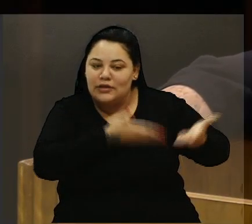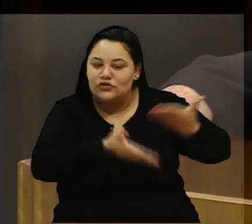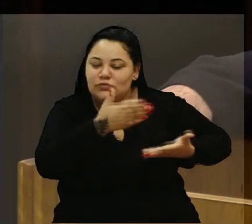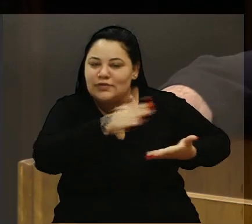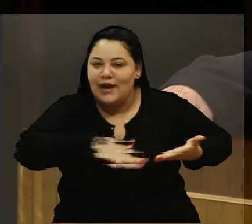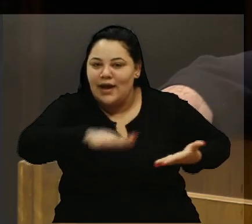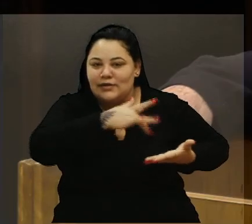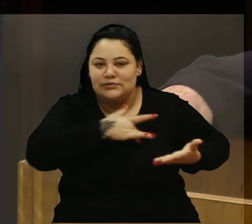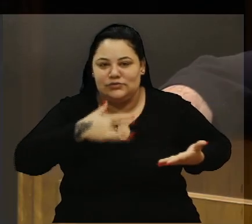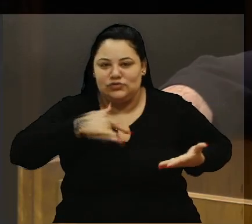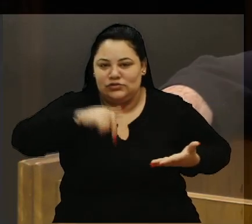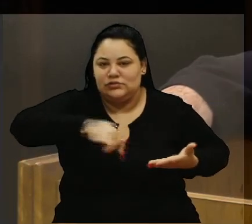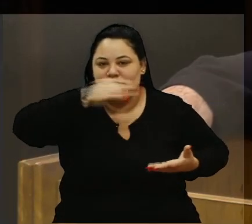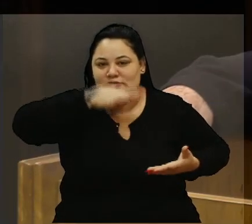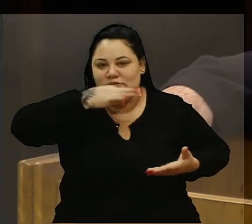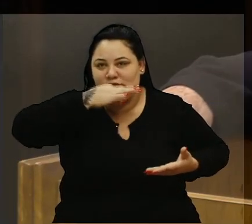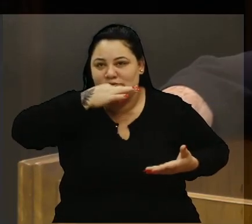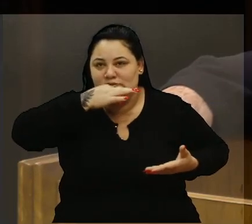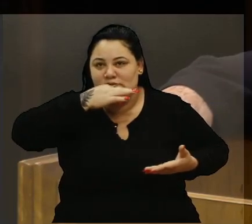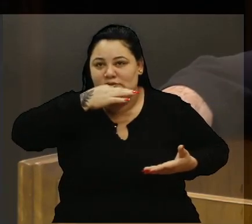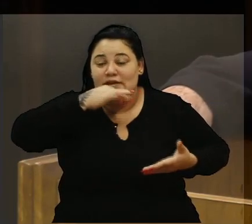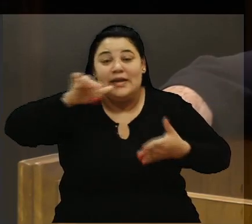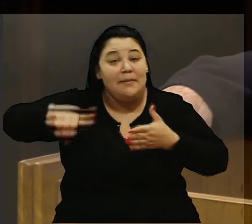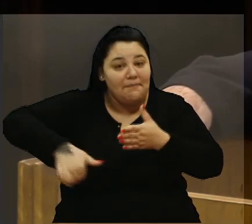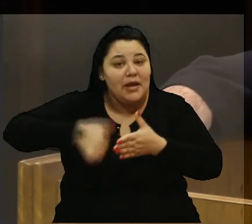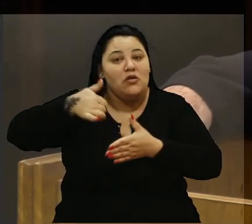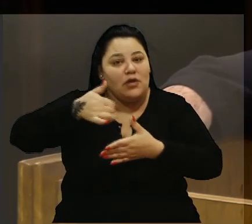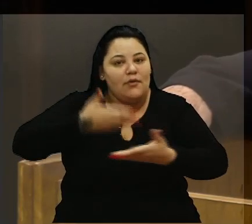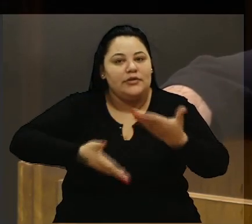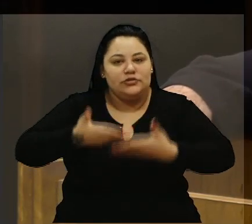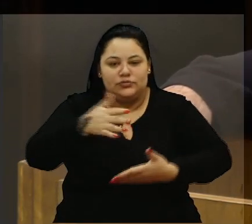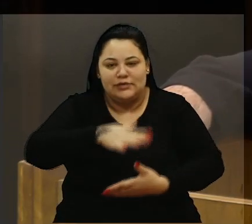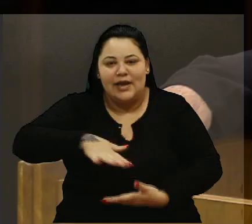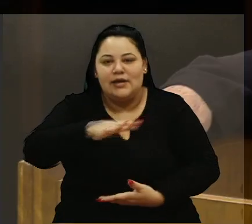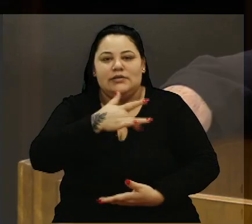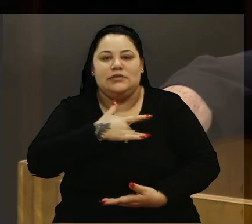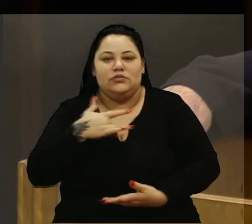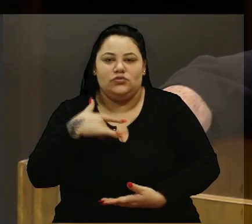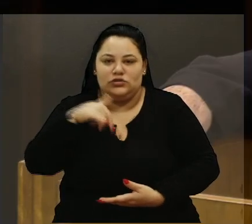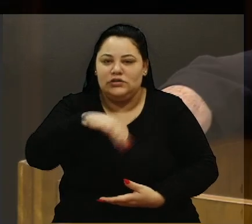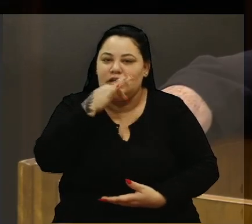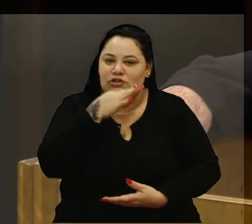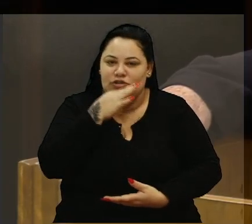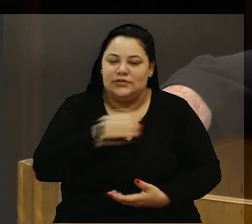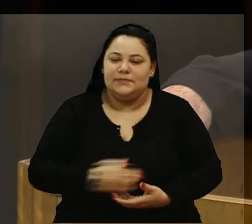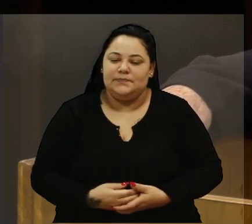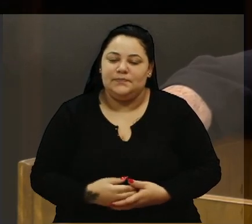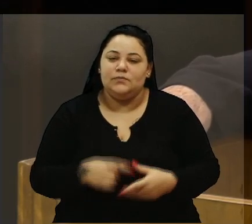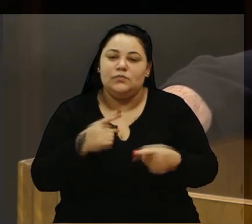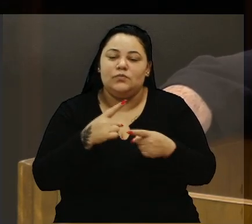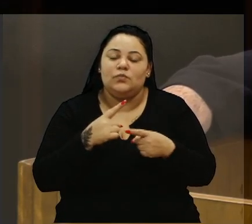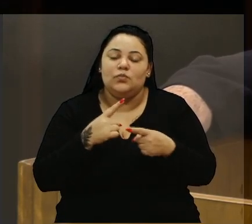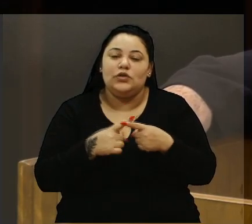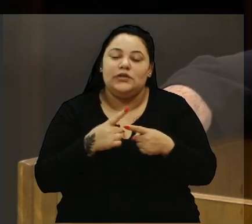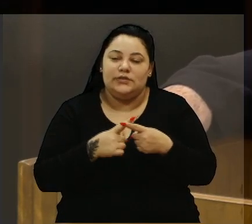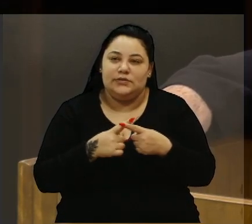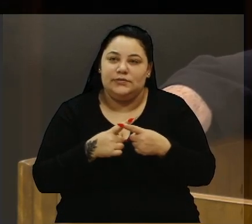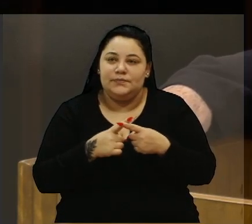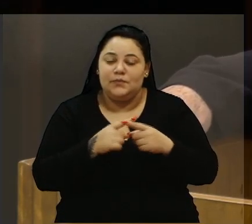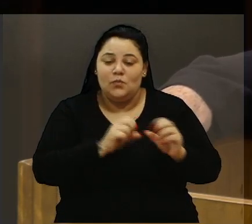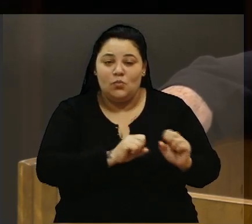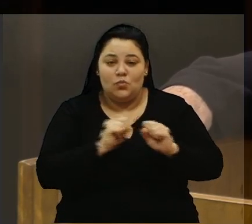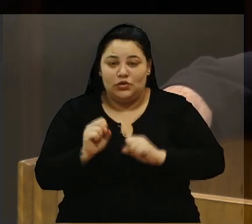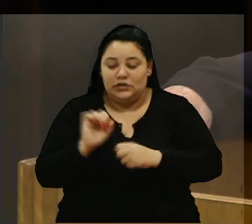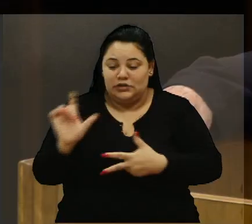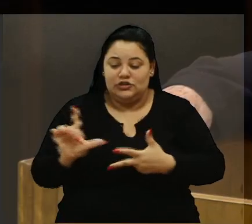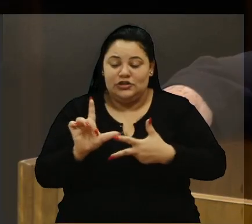Sul, de melhorarmos o atendimento na área da saúde. E por que o Poder Legislativo